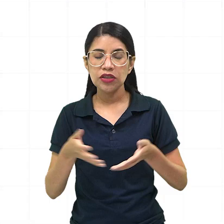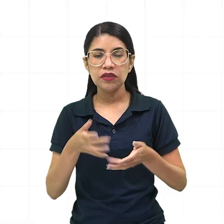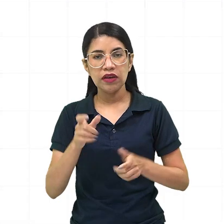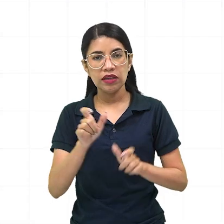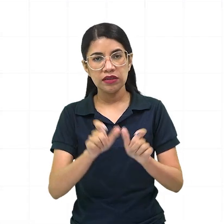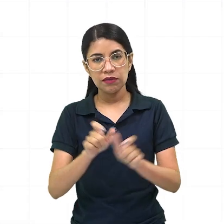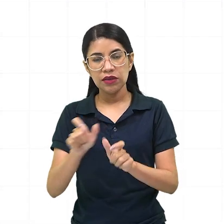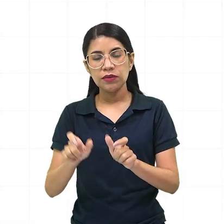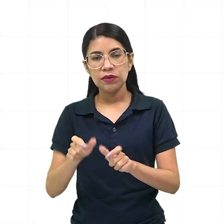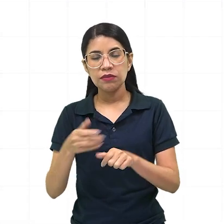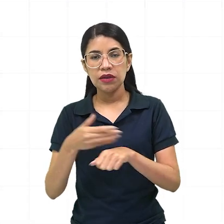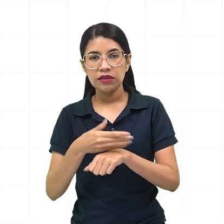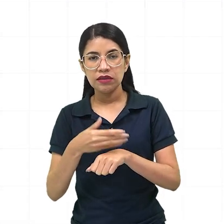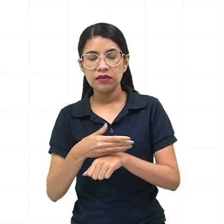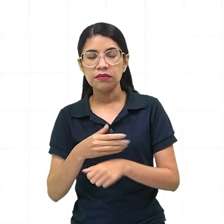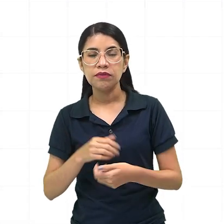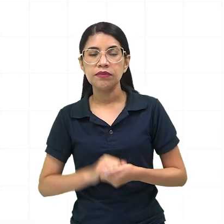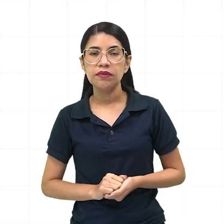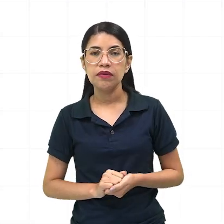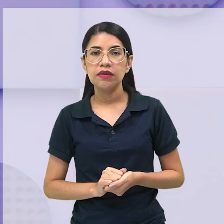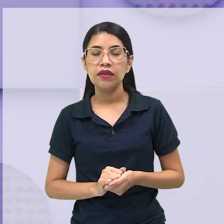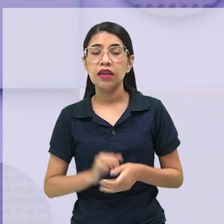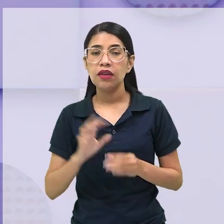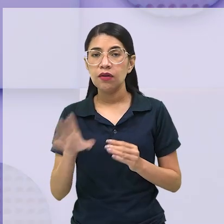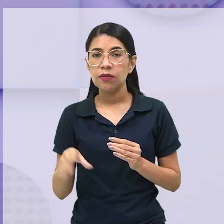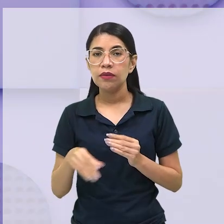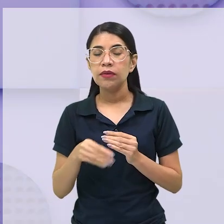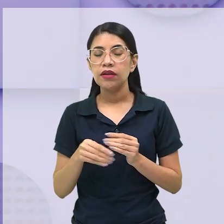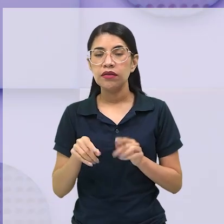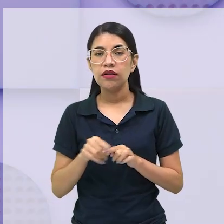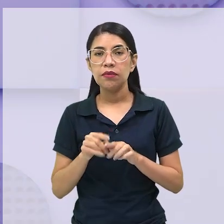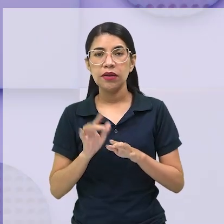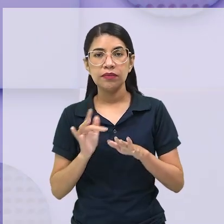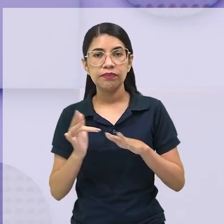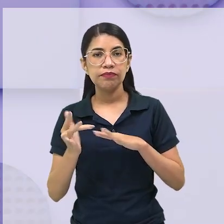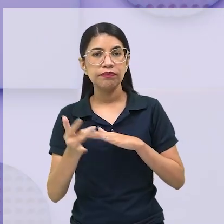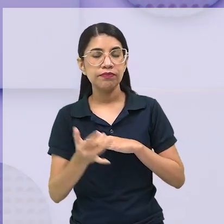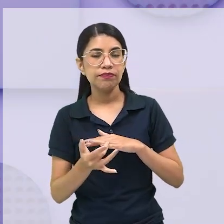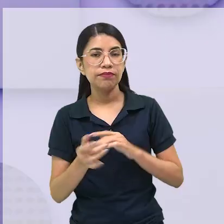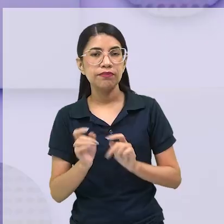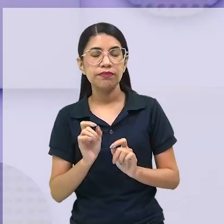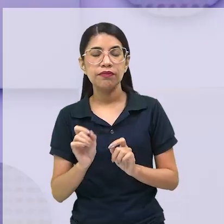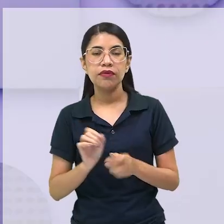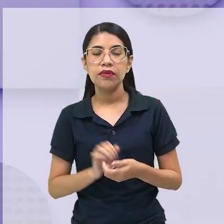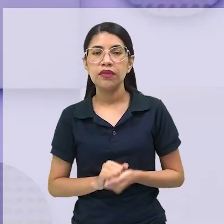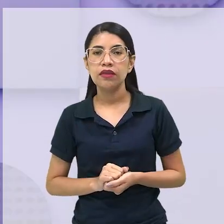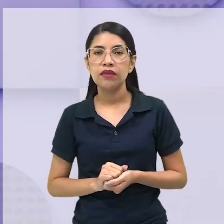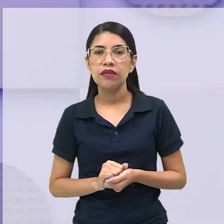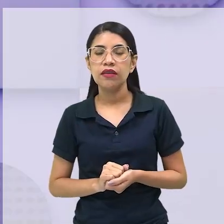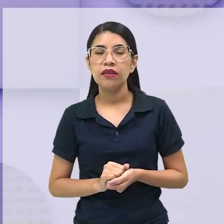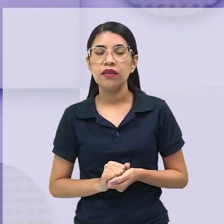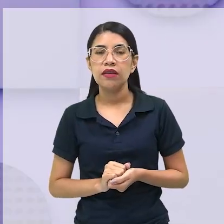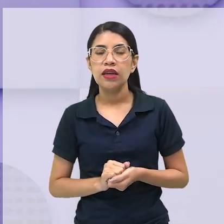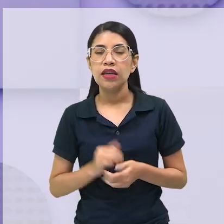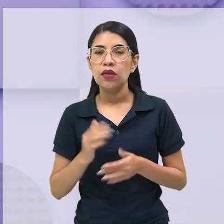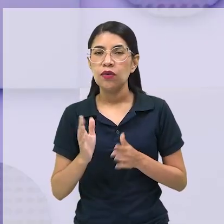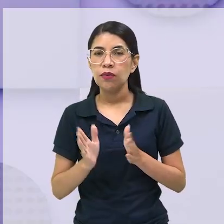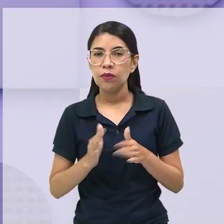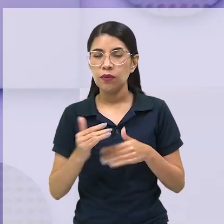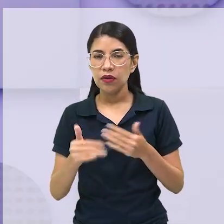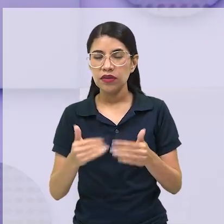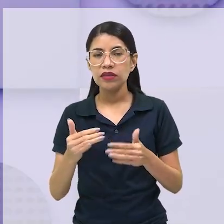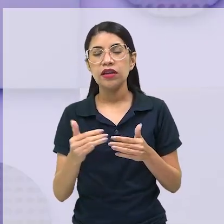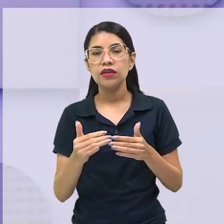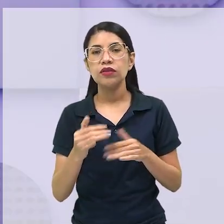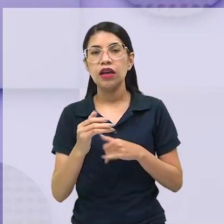um adendo bem interessante quando a gente para pensar em redes sociais. Esse processo de digitalização